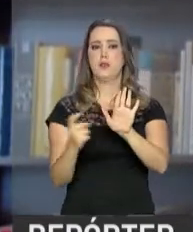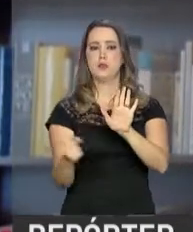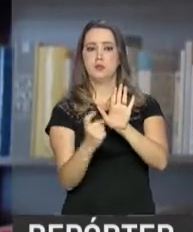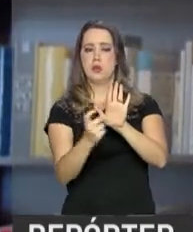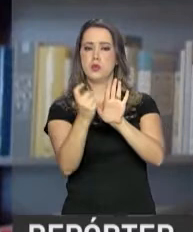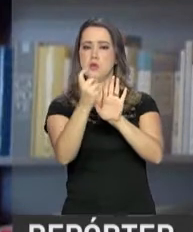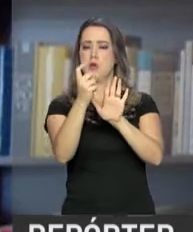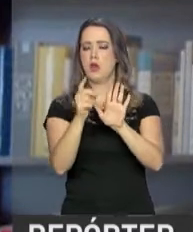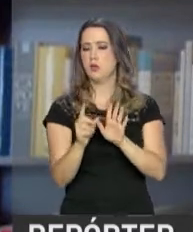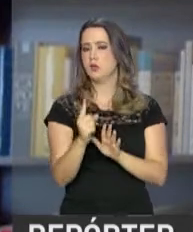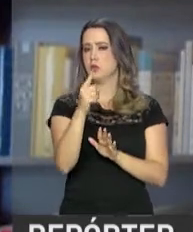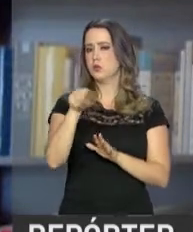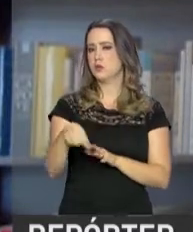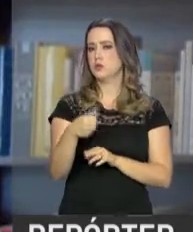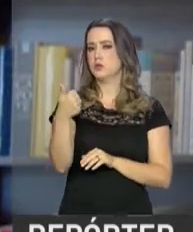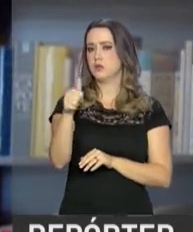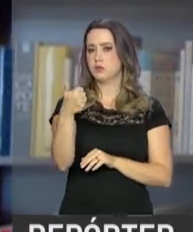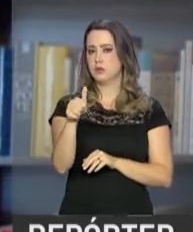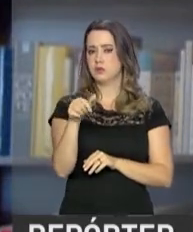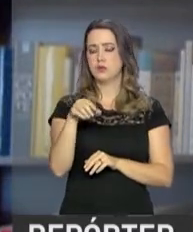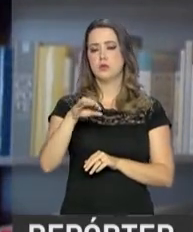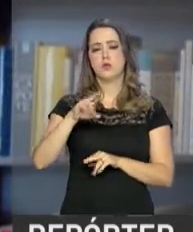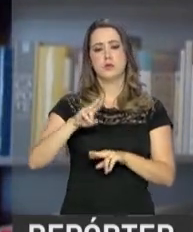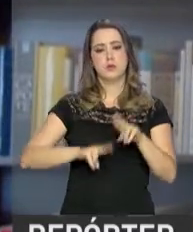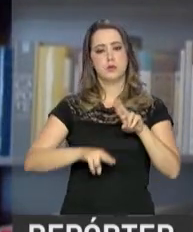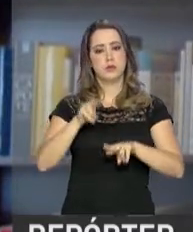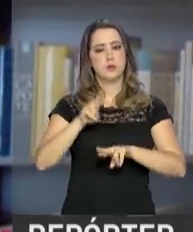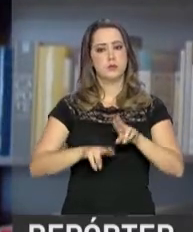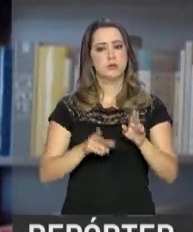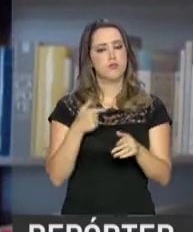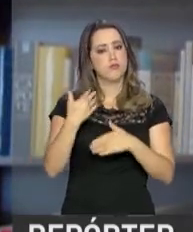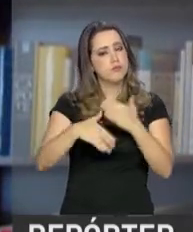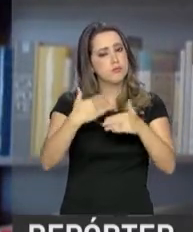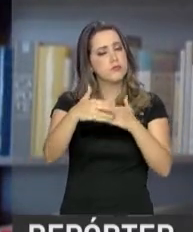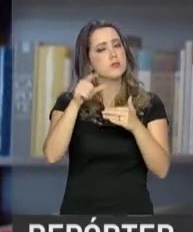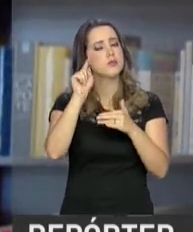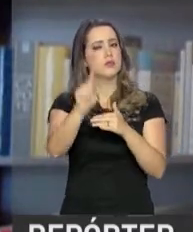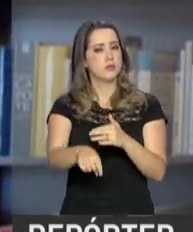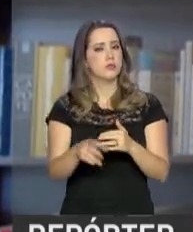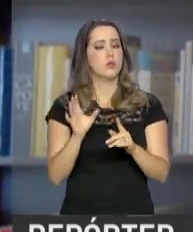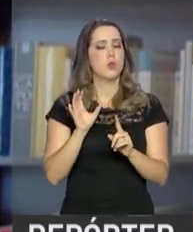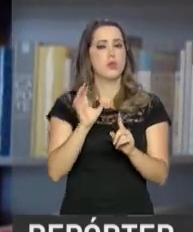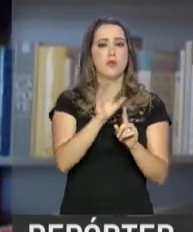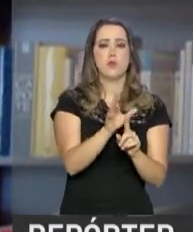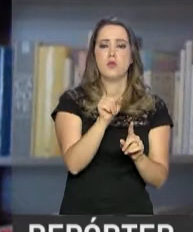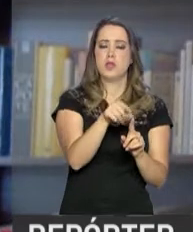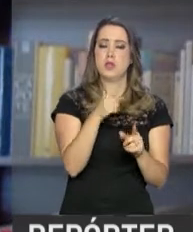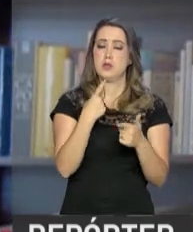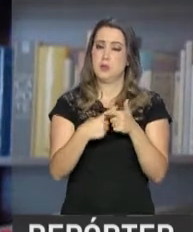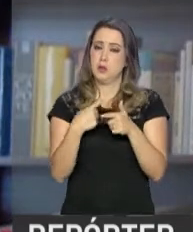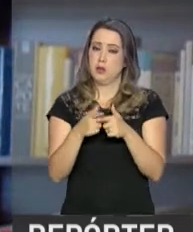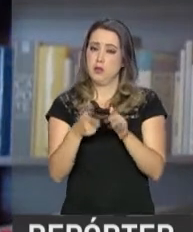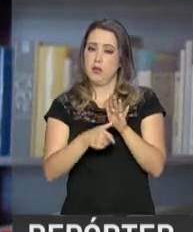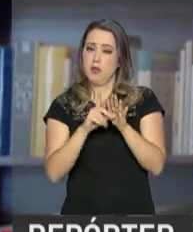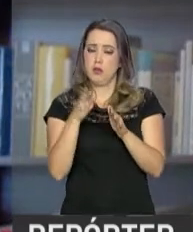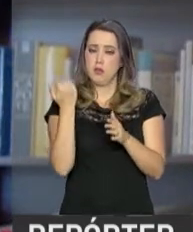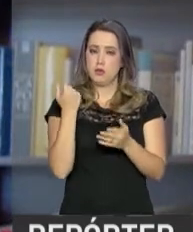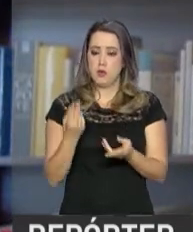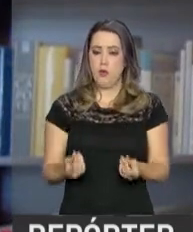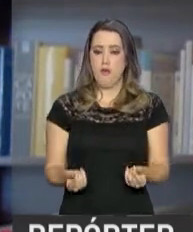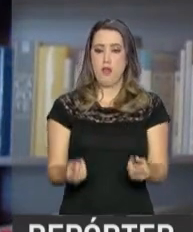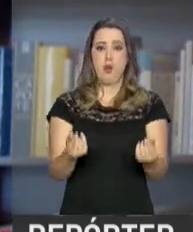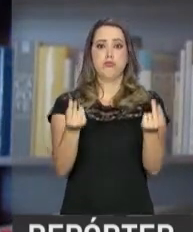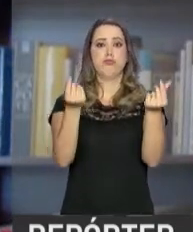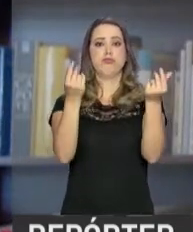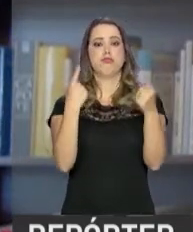de 1,11% no mês de junho. O ministro comentou que essa alta é um efeito temporário justamente do aumento dos